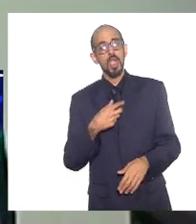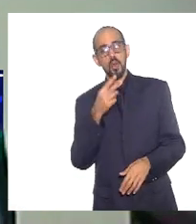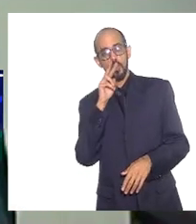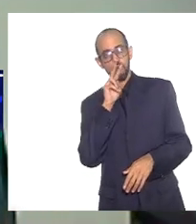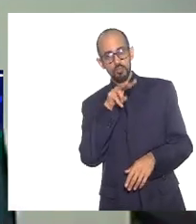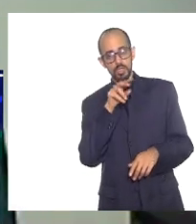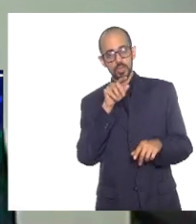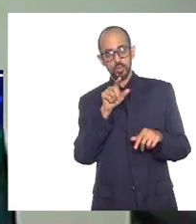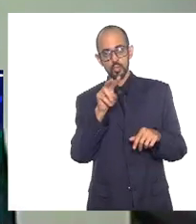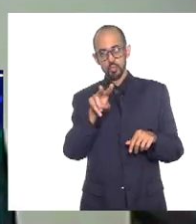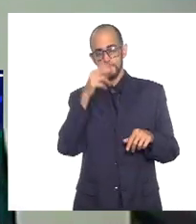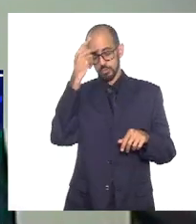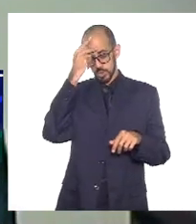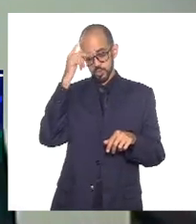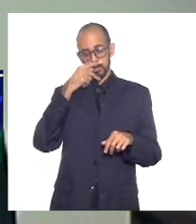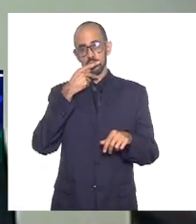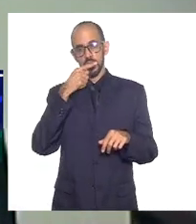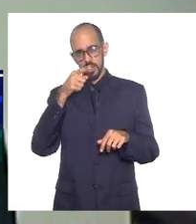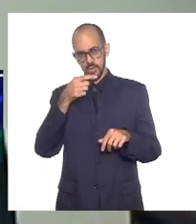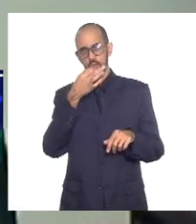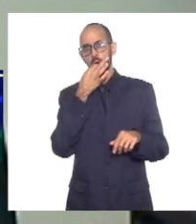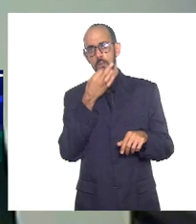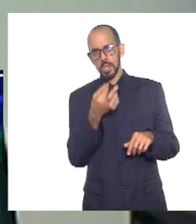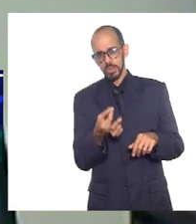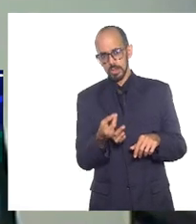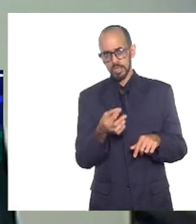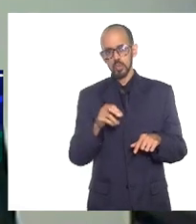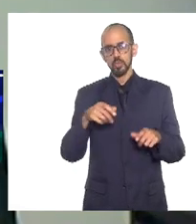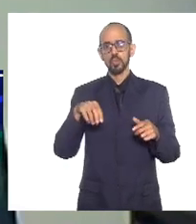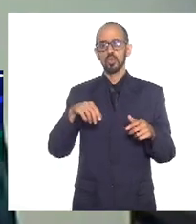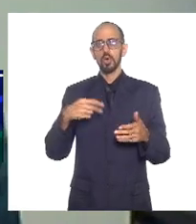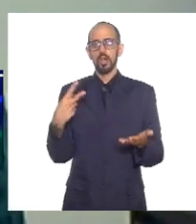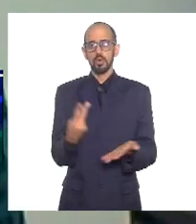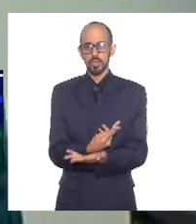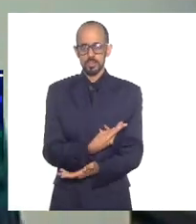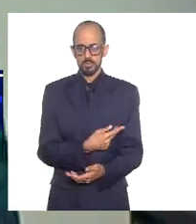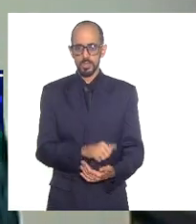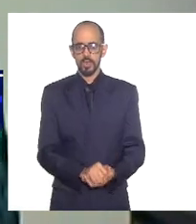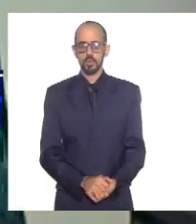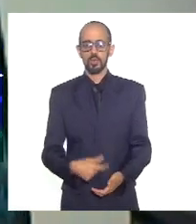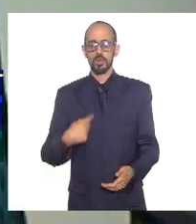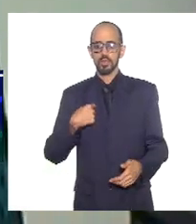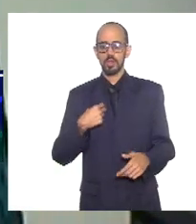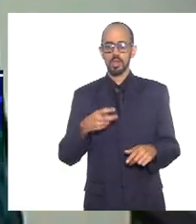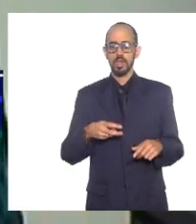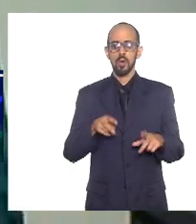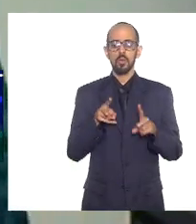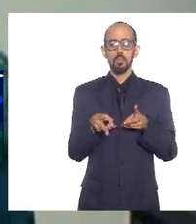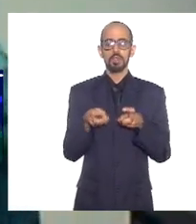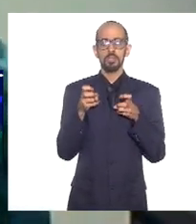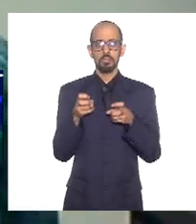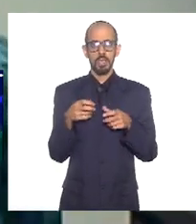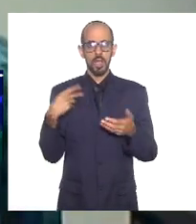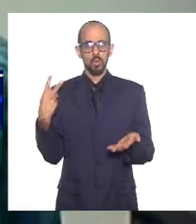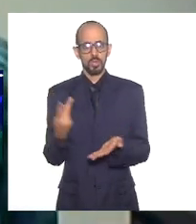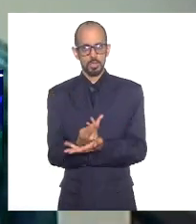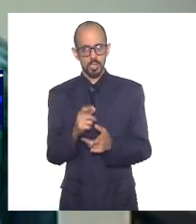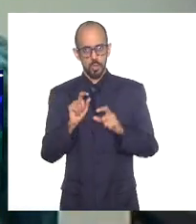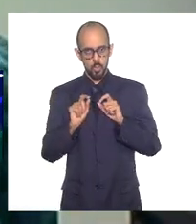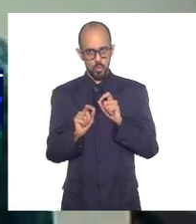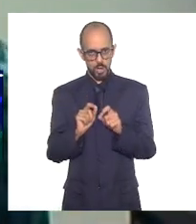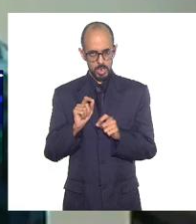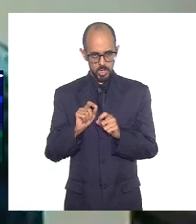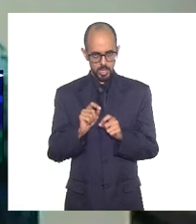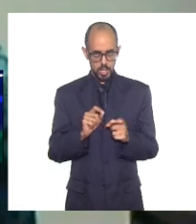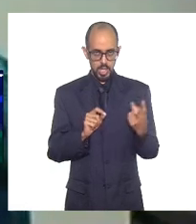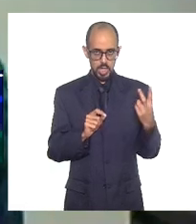em que as pessoas comentavam o que tinha acontecido, e houve, por parte dessas